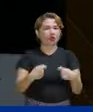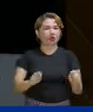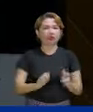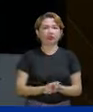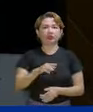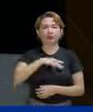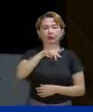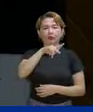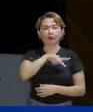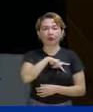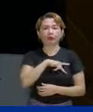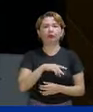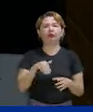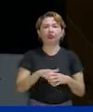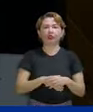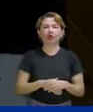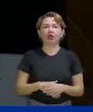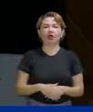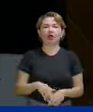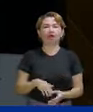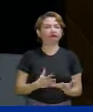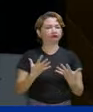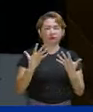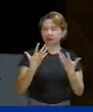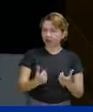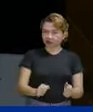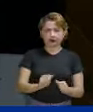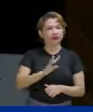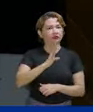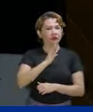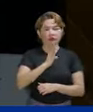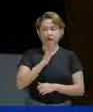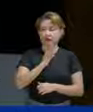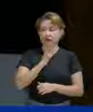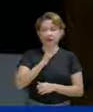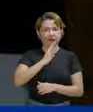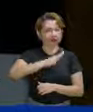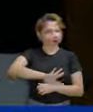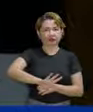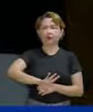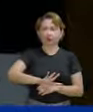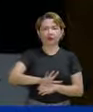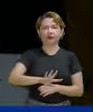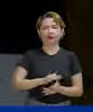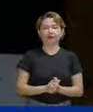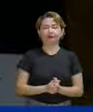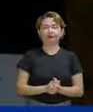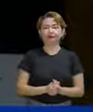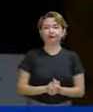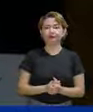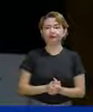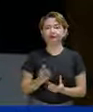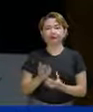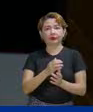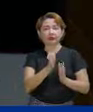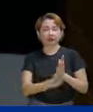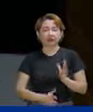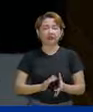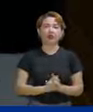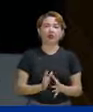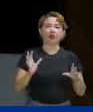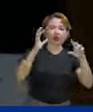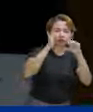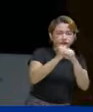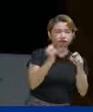não conhecimento dos embargos, afirmando que o tipo recursal só pode ser acolhido se houver omissão,